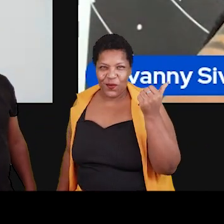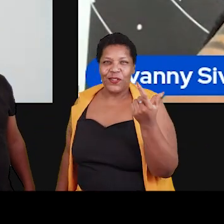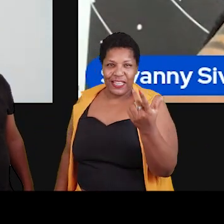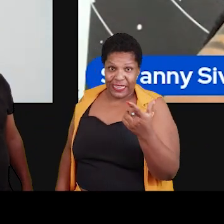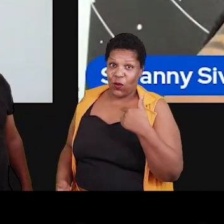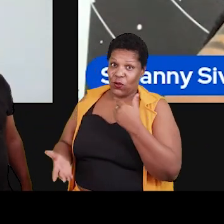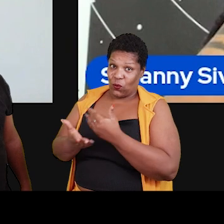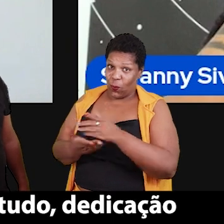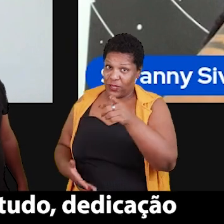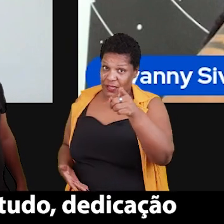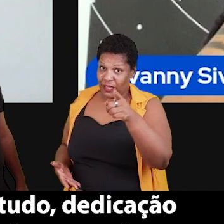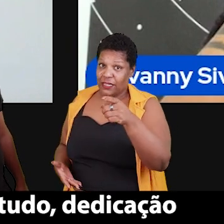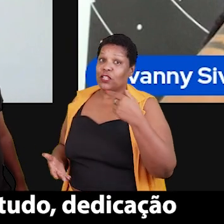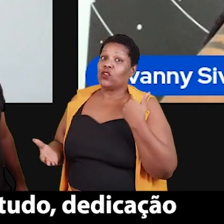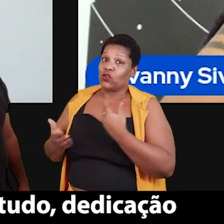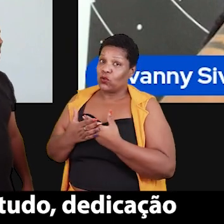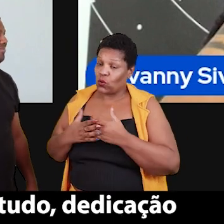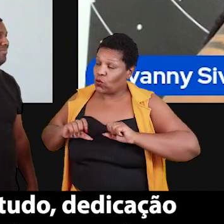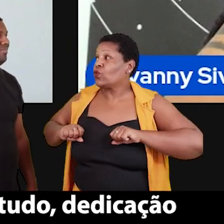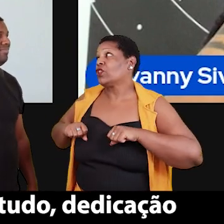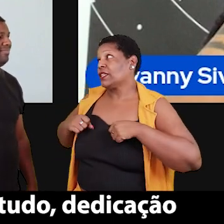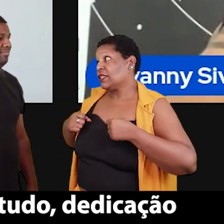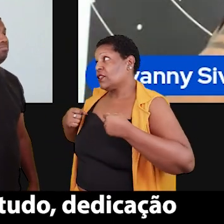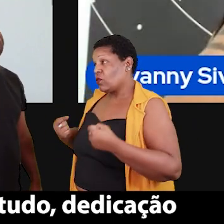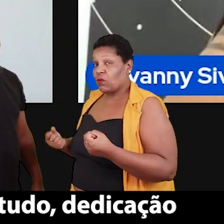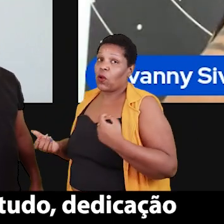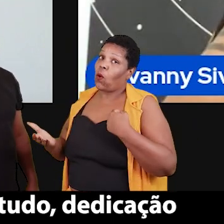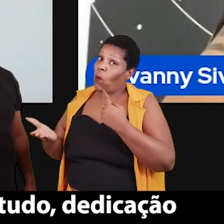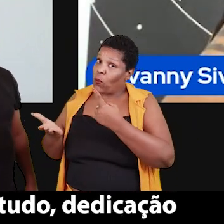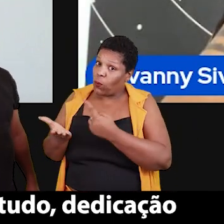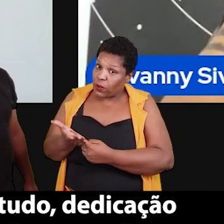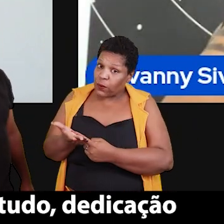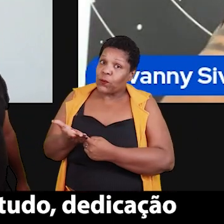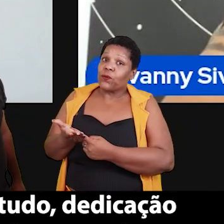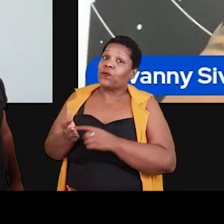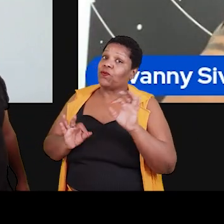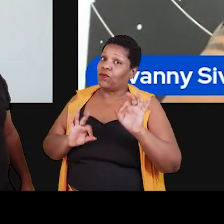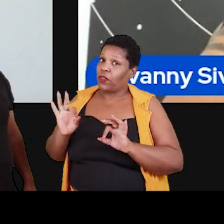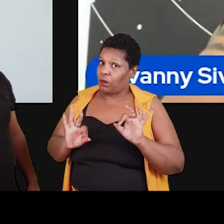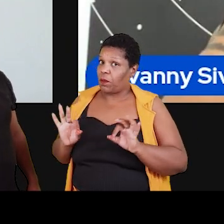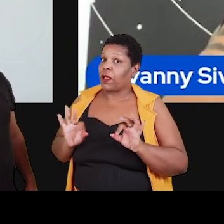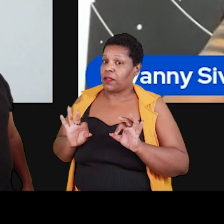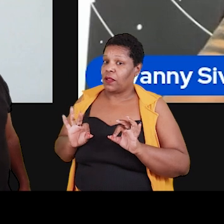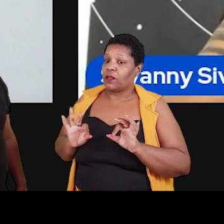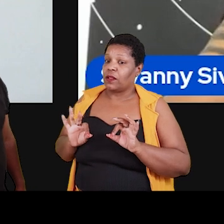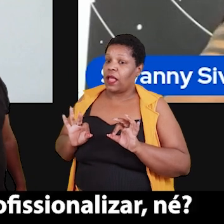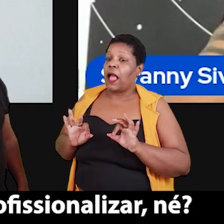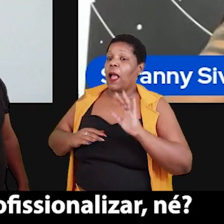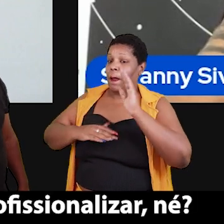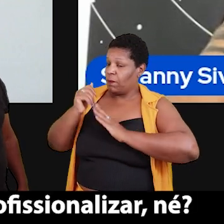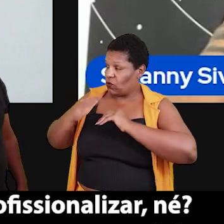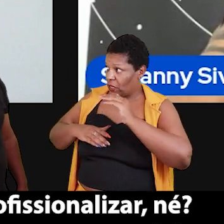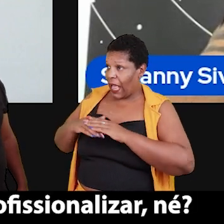está começando é estudo, é dedicação, é comprometimento e é preparação. Para quem quer